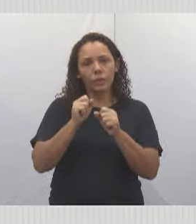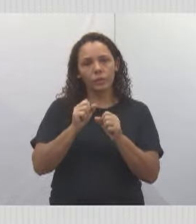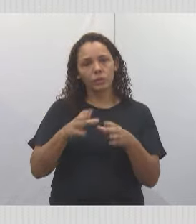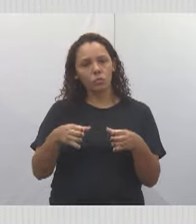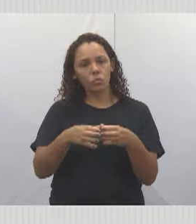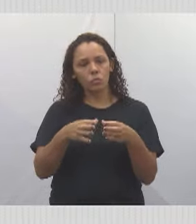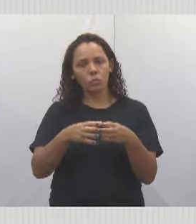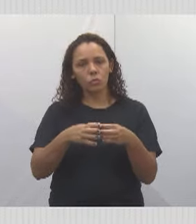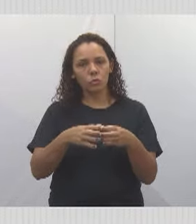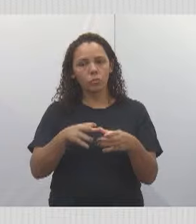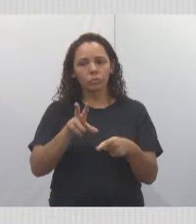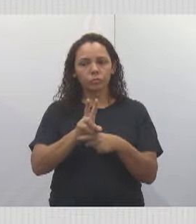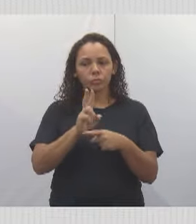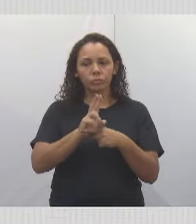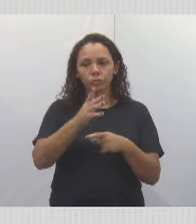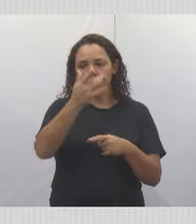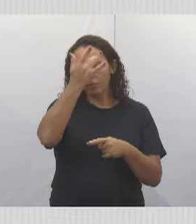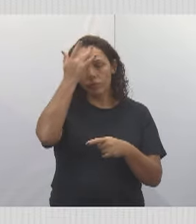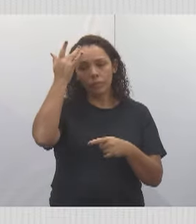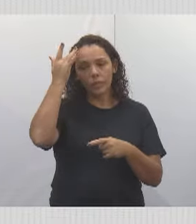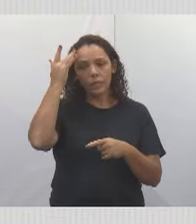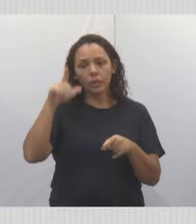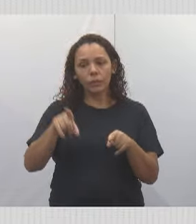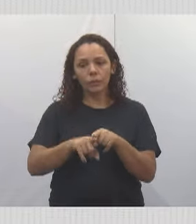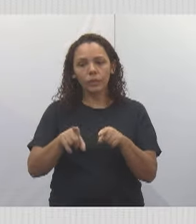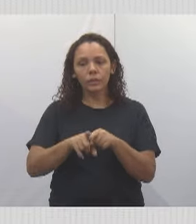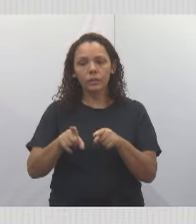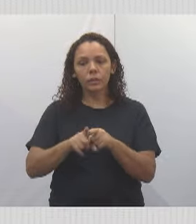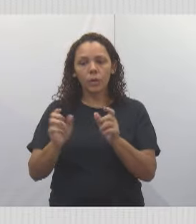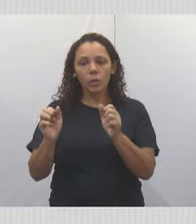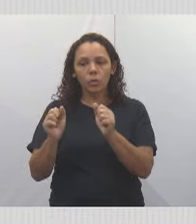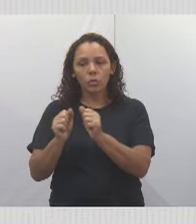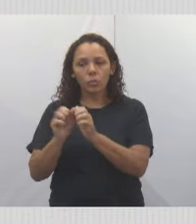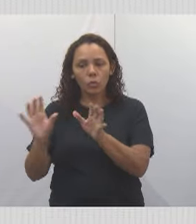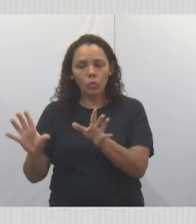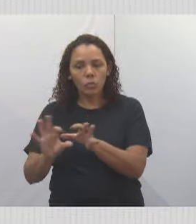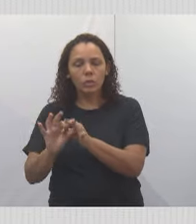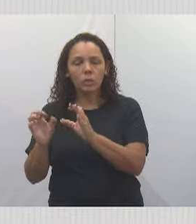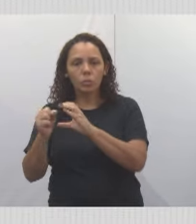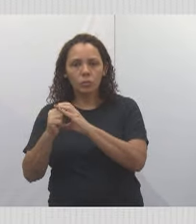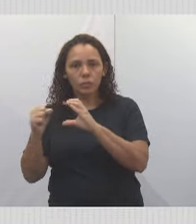as condições que a gente tem fortalecido junto à Santa Casa para cuidar desses pacientes.